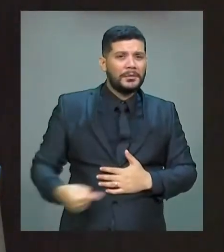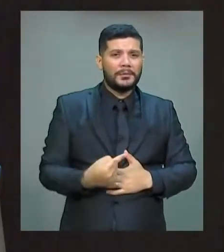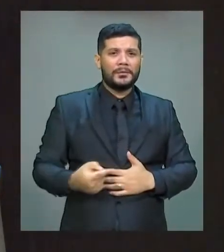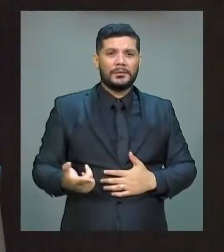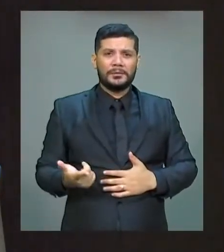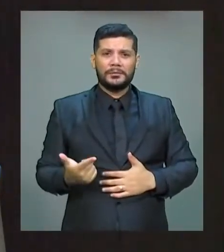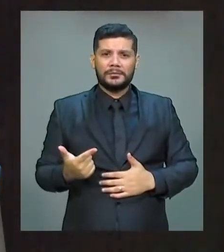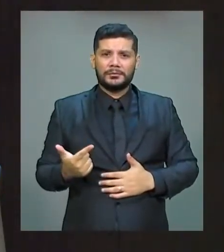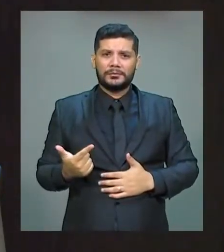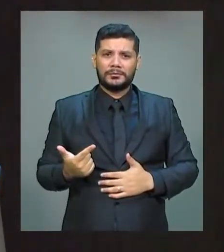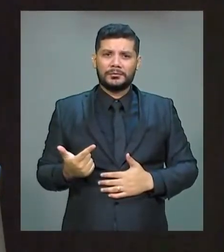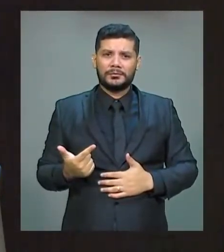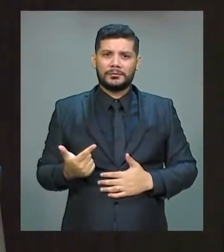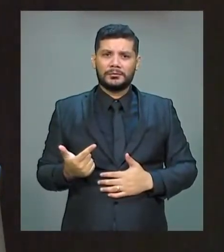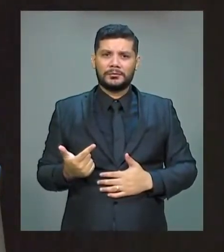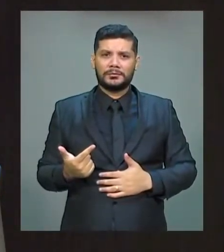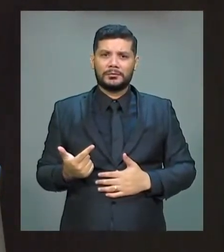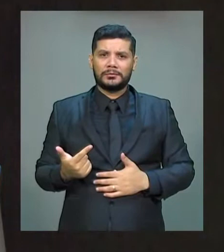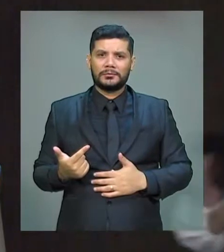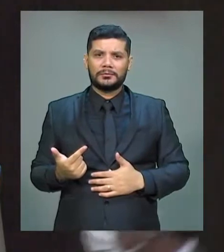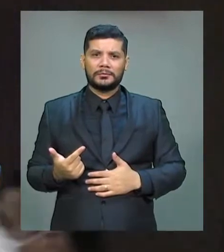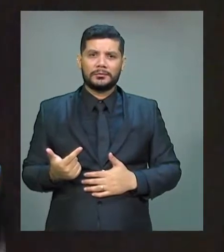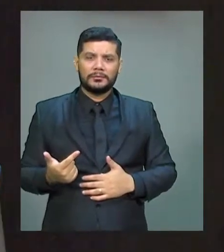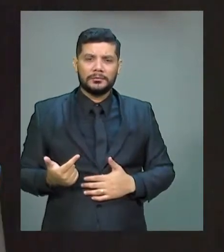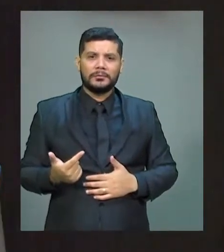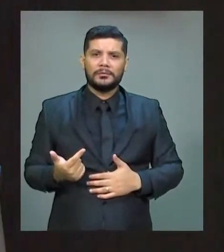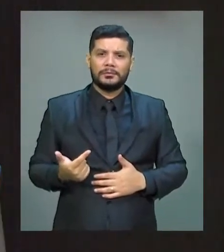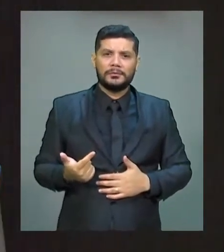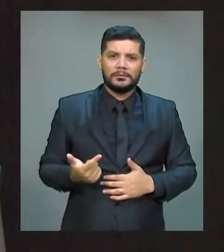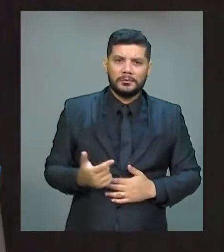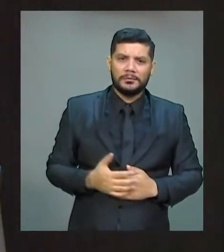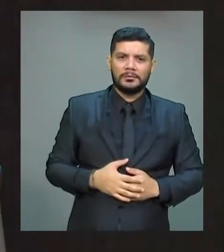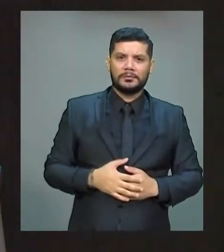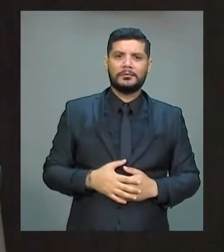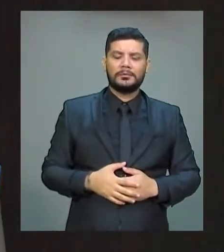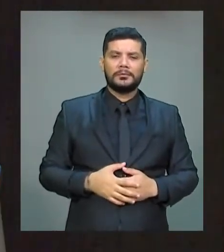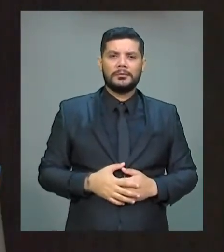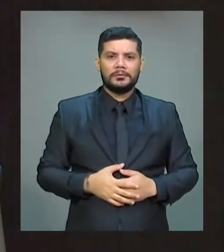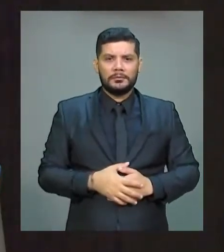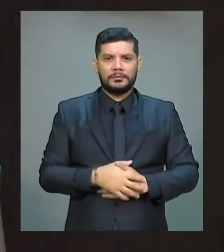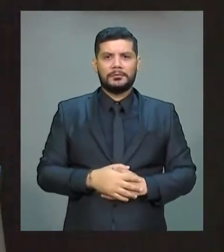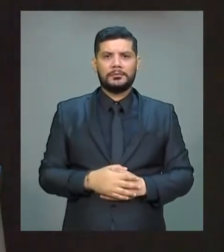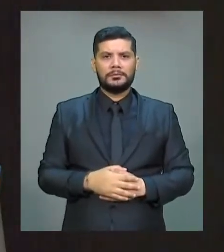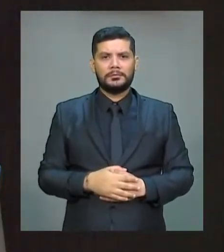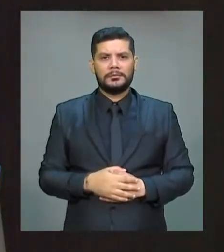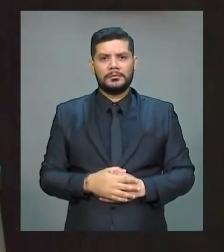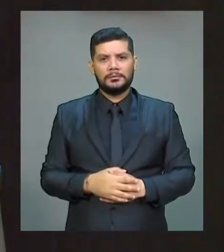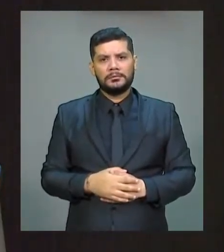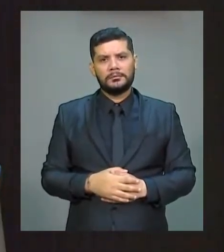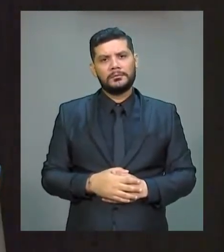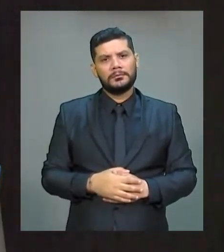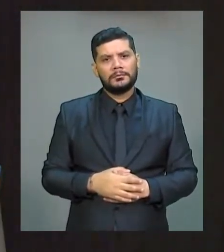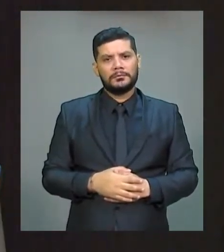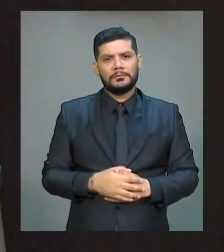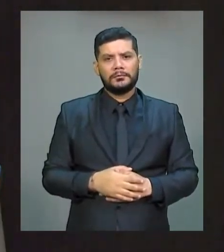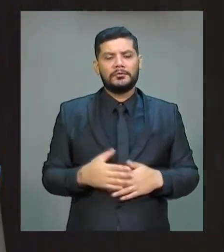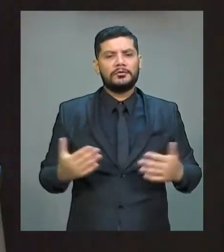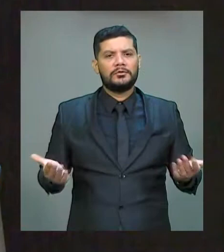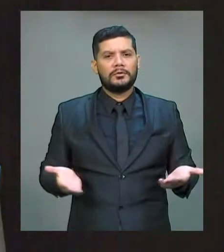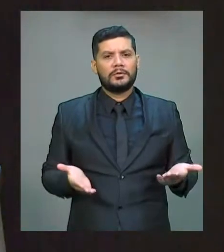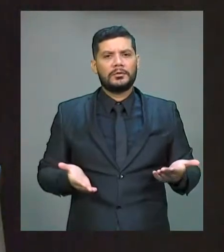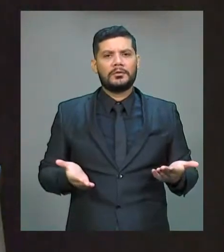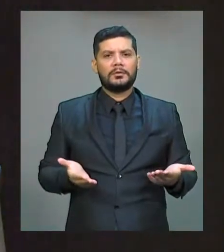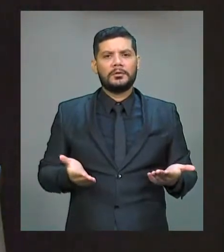maio de 2020. Ainda em maio de 2020. Né? Nós estamos no 61º lugar